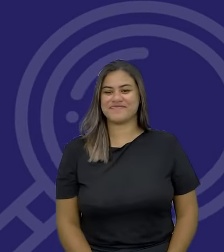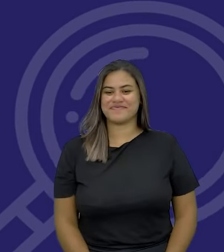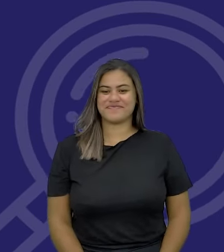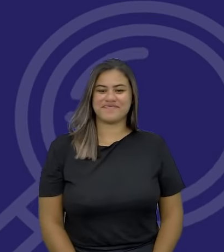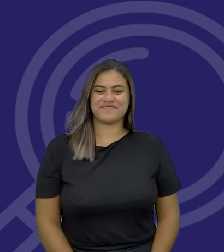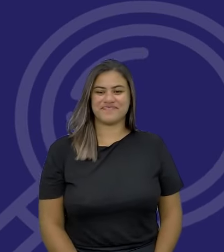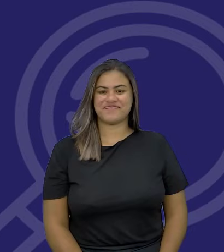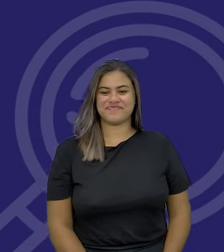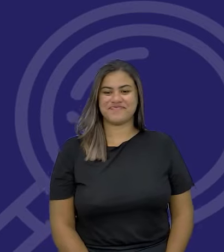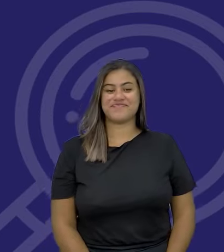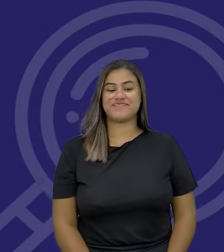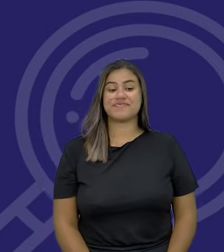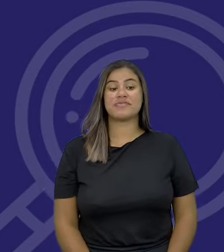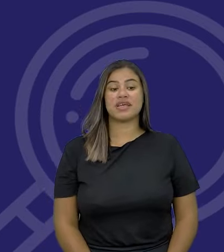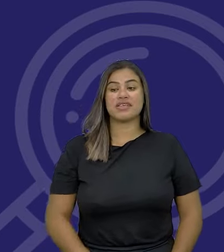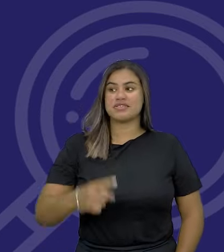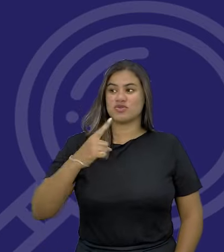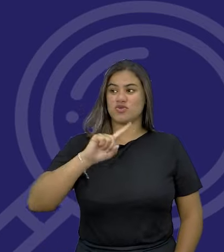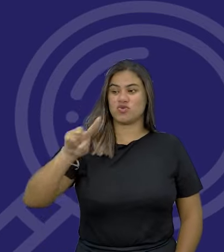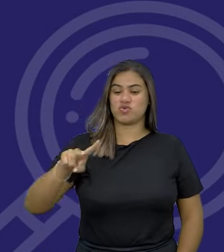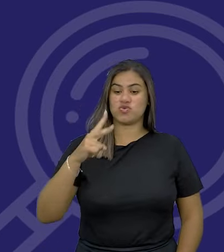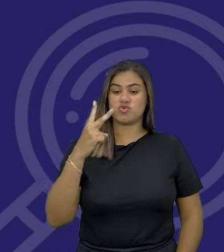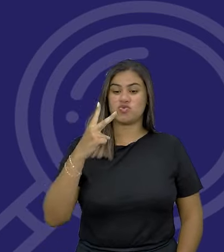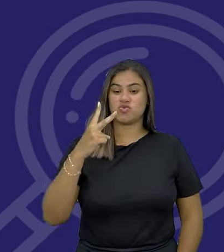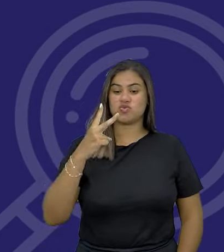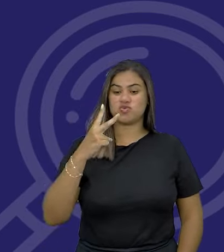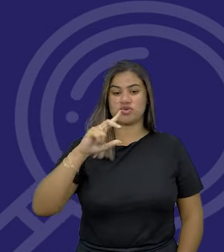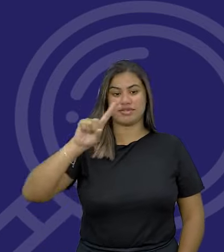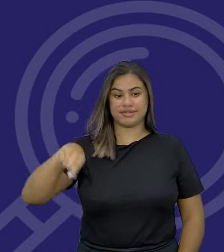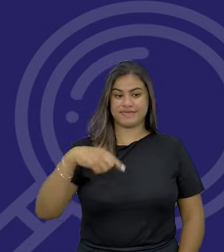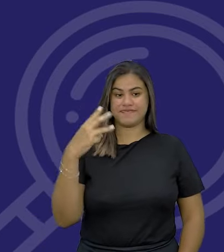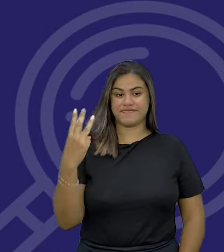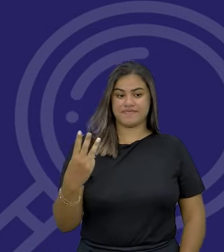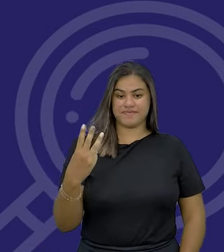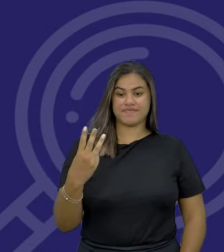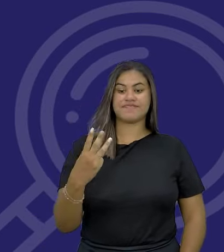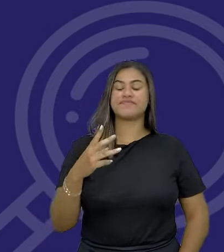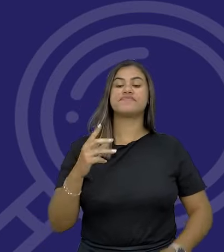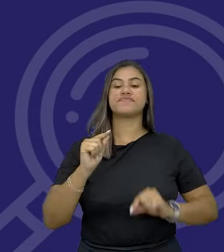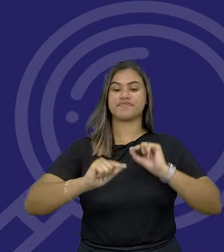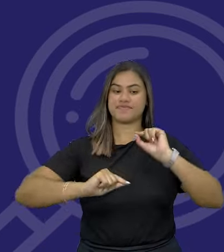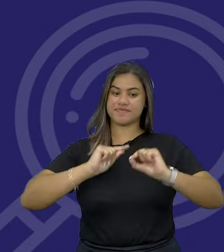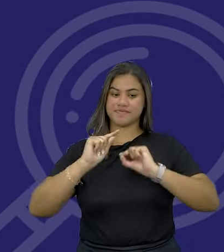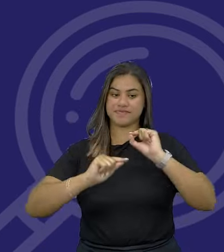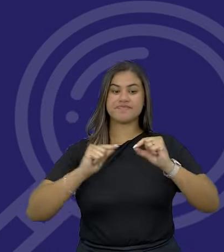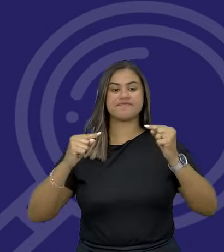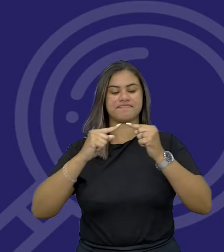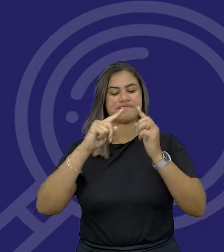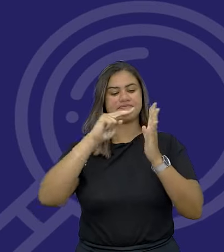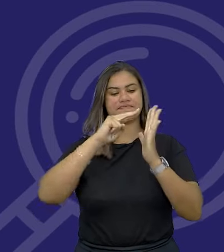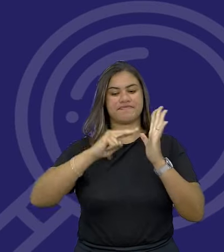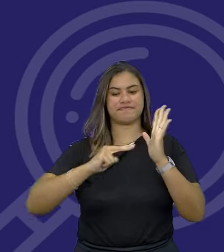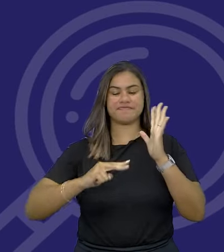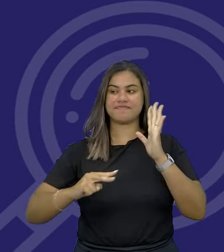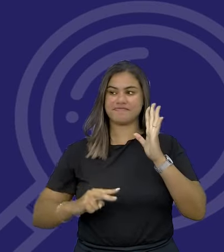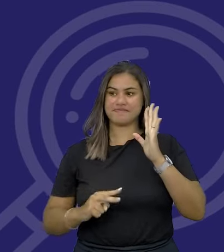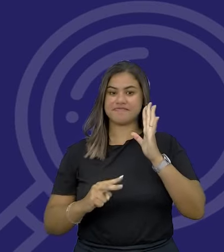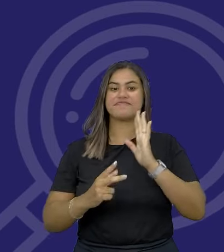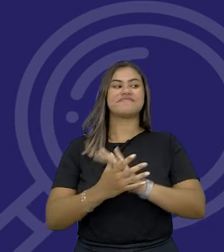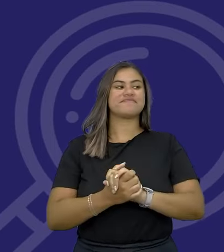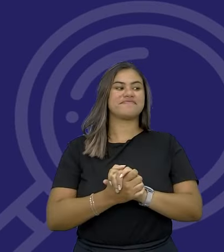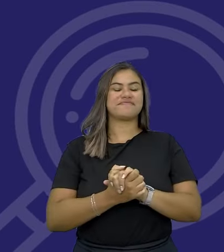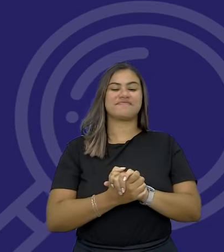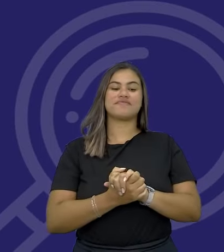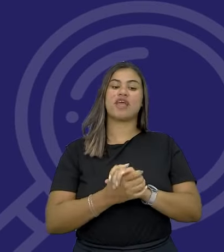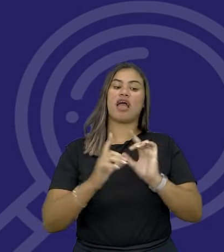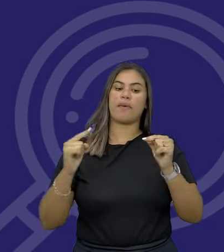As etapas 2 e 3 são sugeridas por UNOCHIC relativas à leitura. A